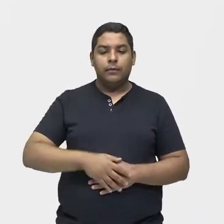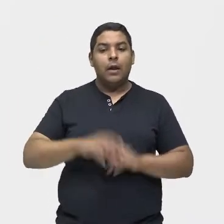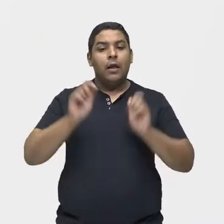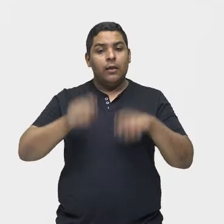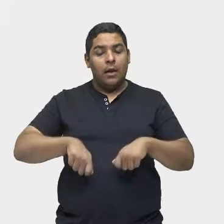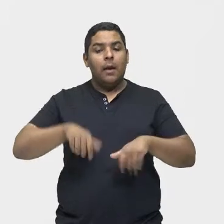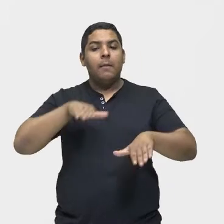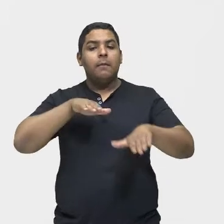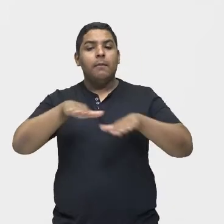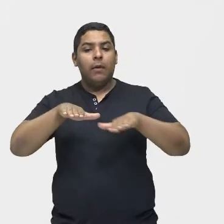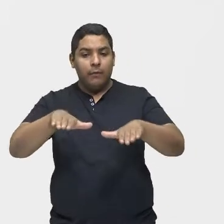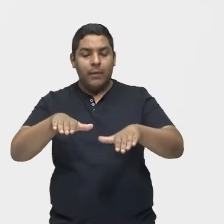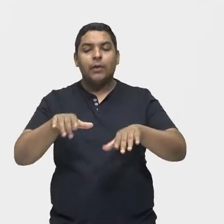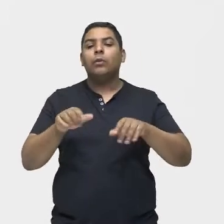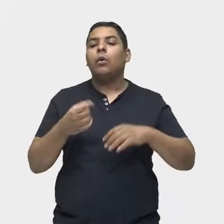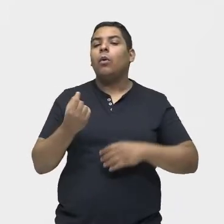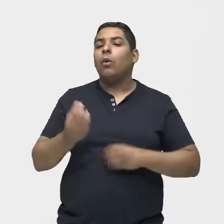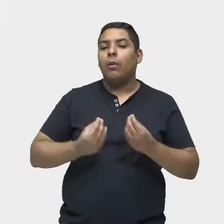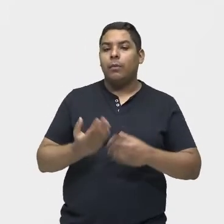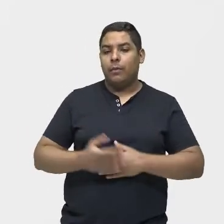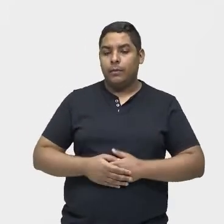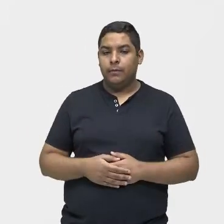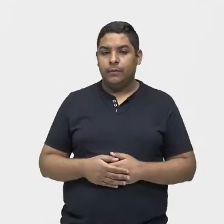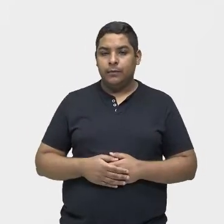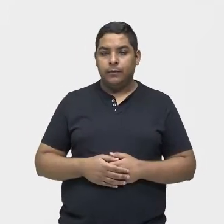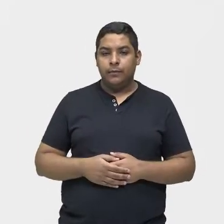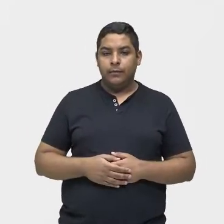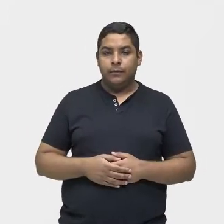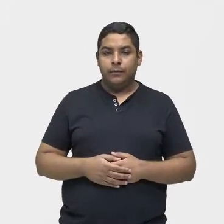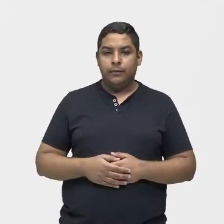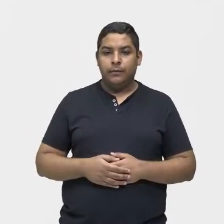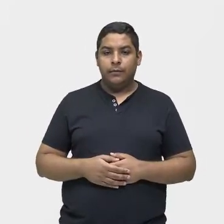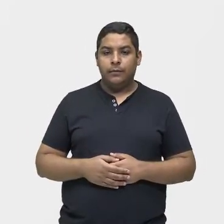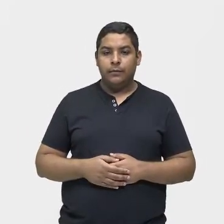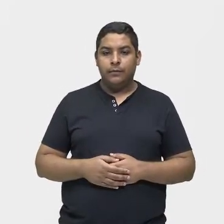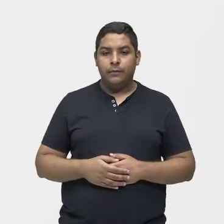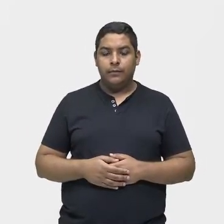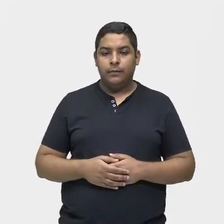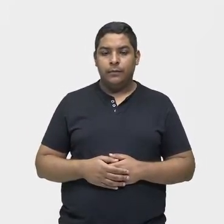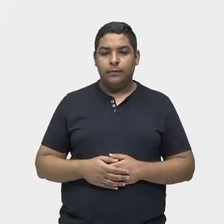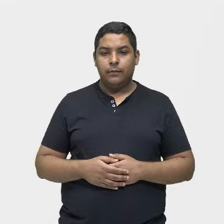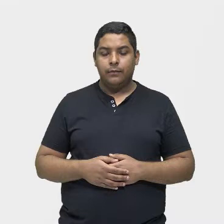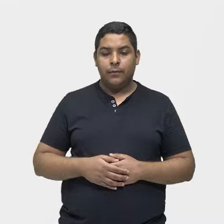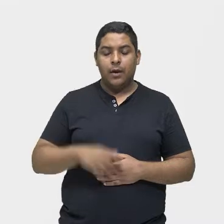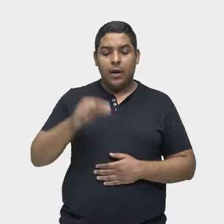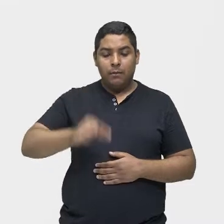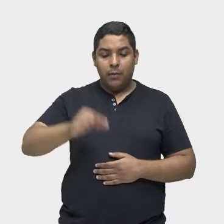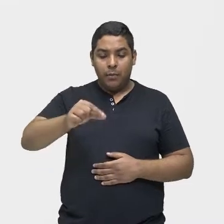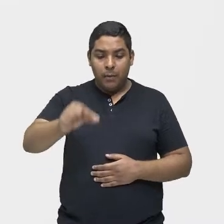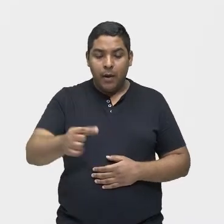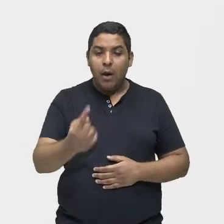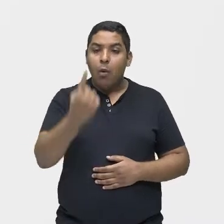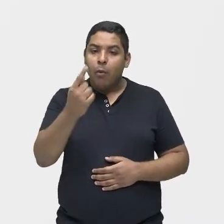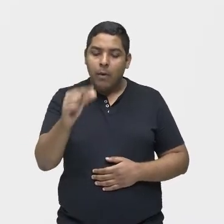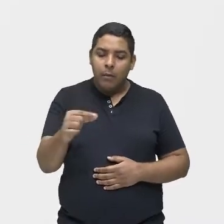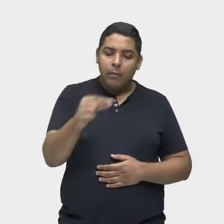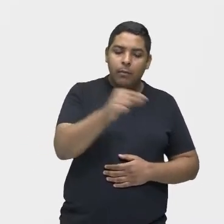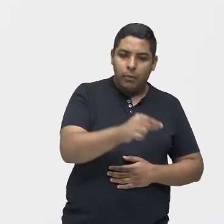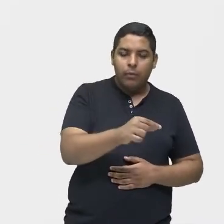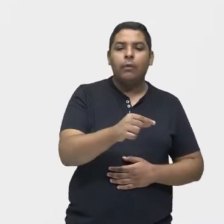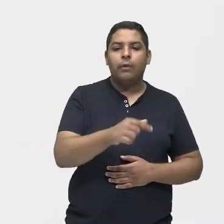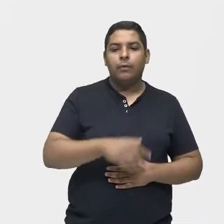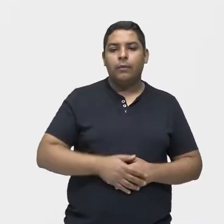movimentar sempre duas casas para frente e uma para o lado, ou ele pode também mover-se uma